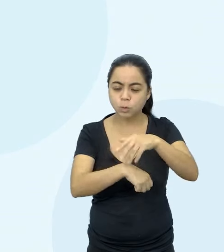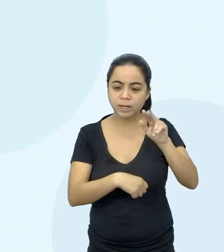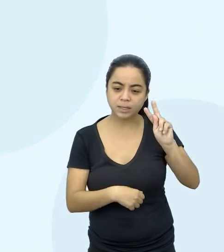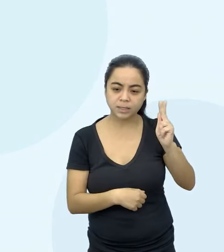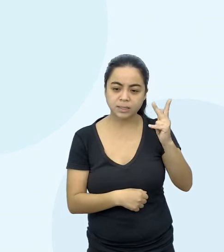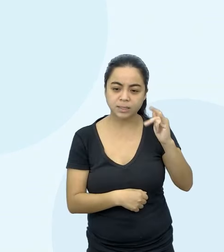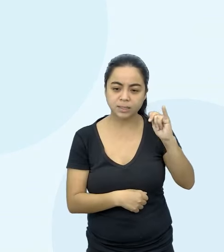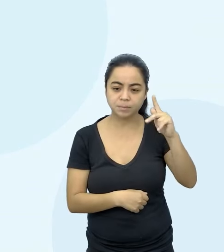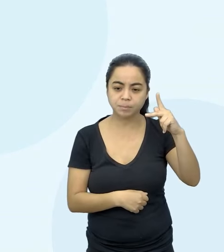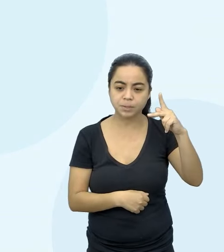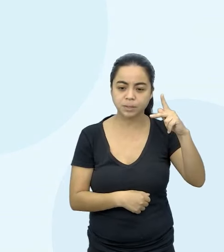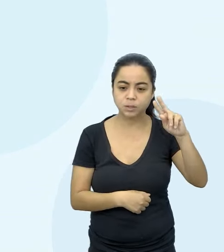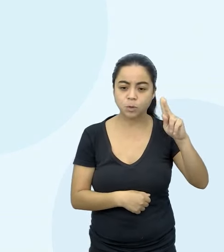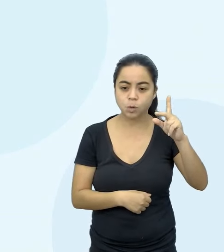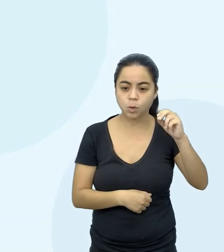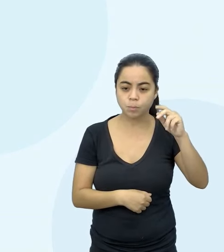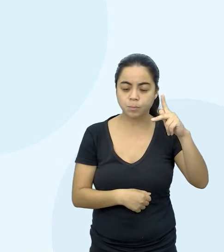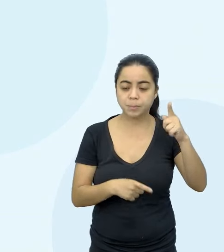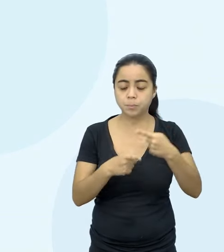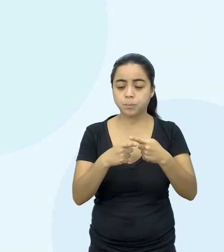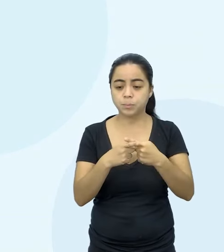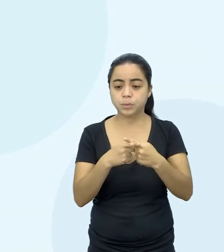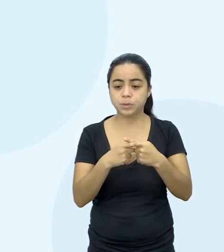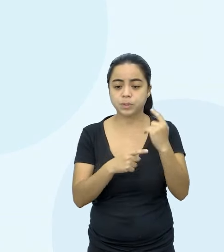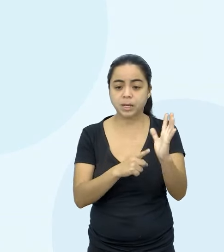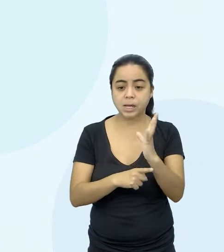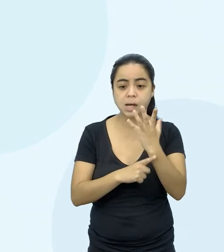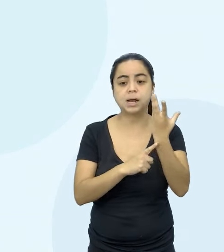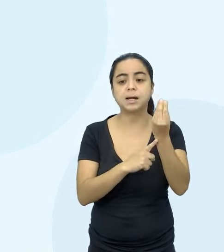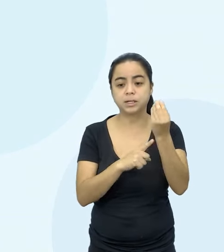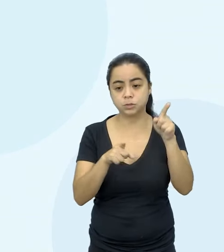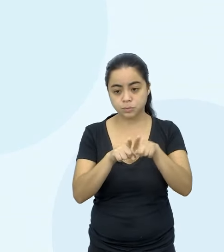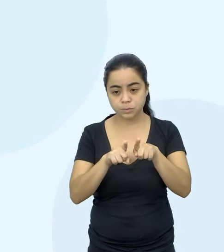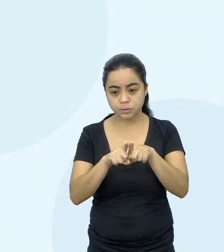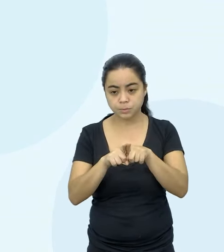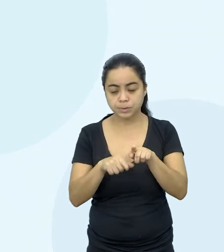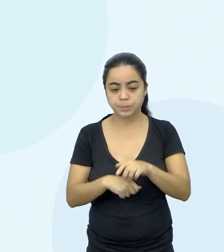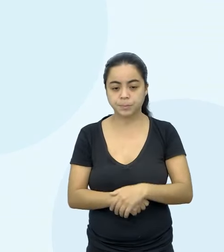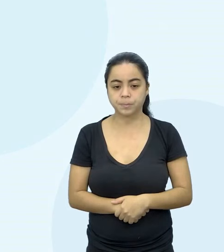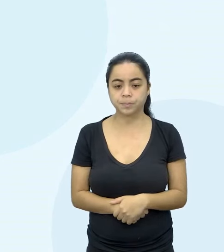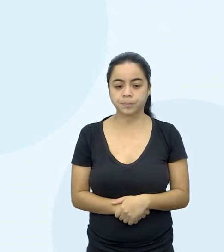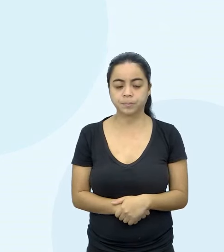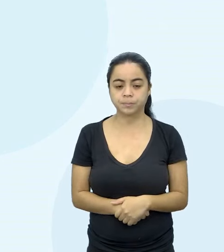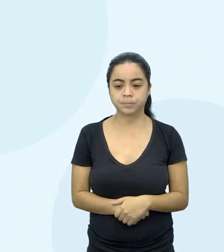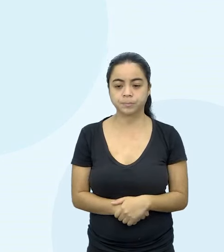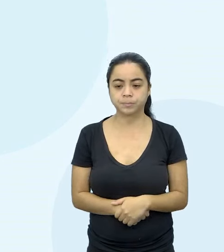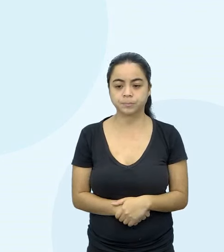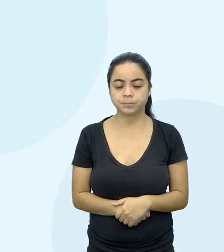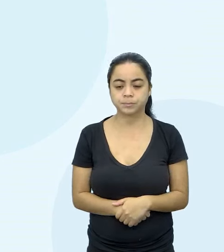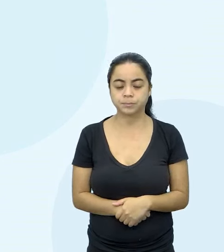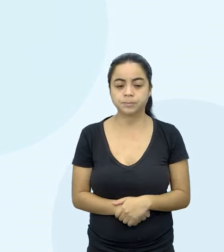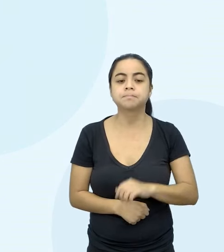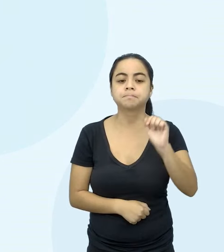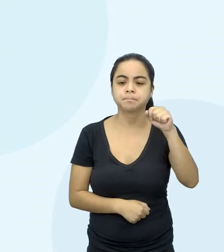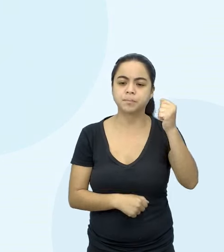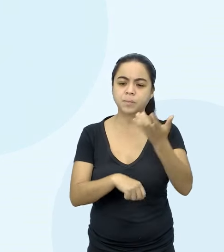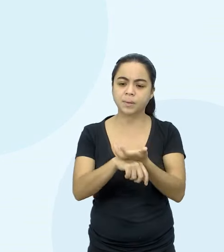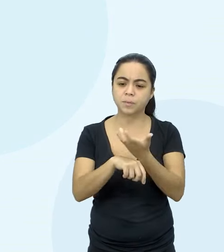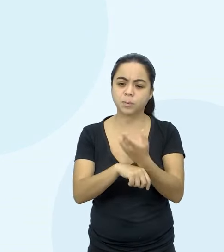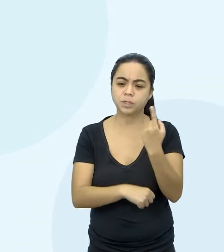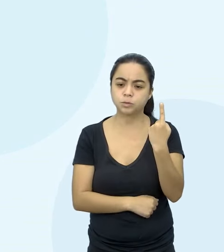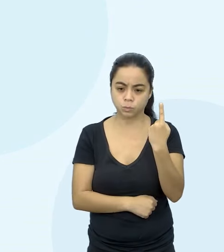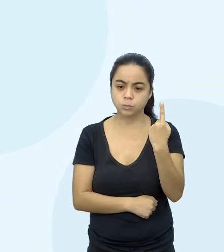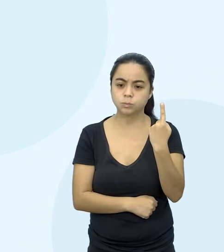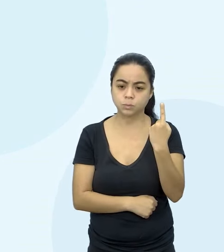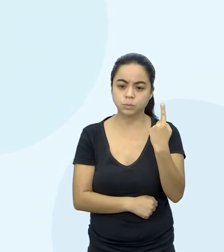forma artística de estar realizando isso. Esse é o componente 1, né? É o componente